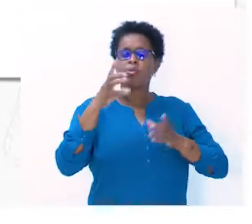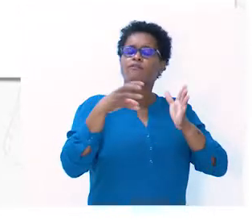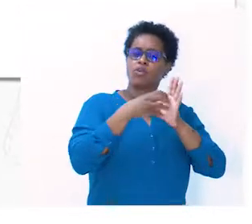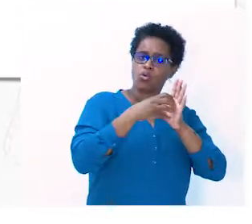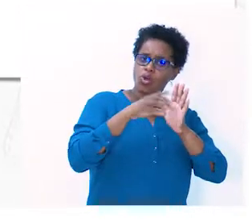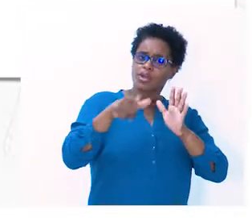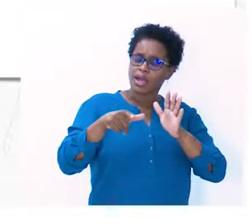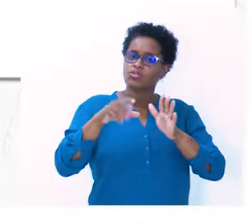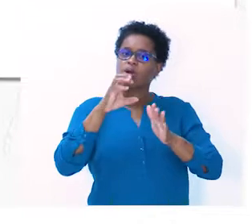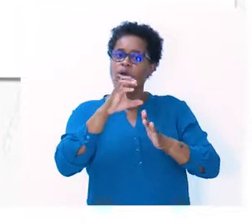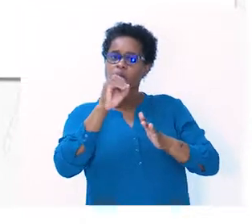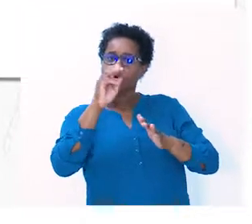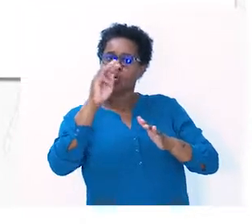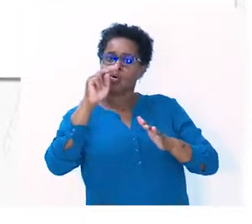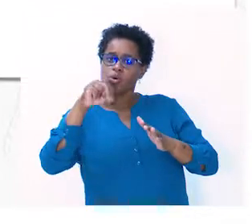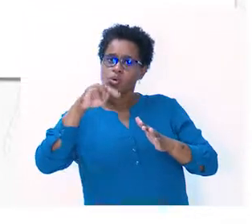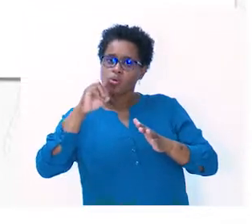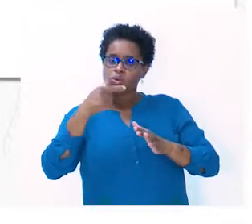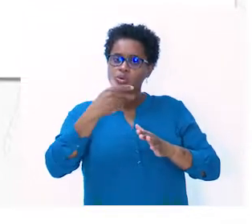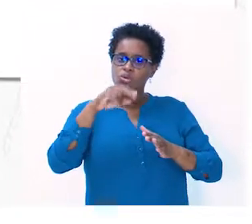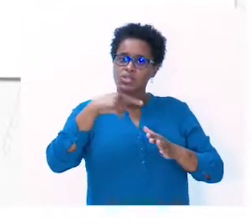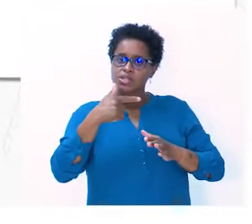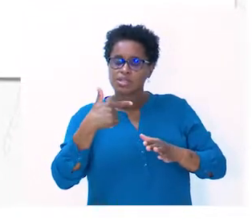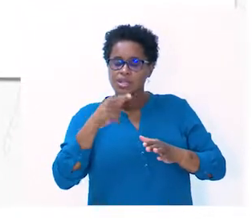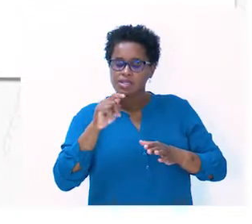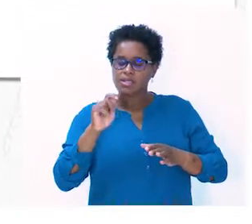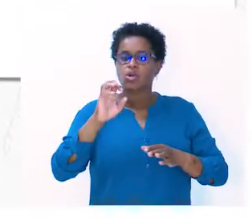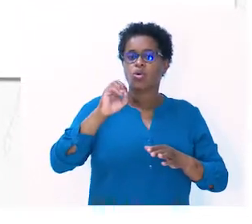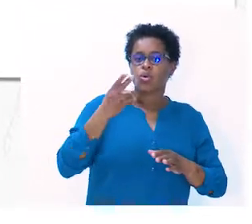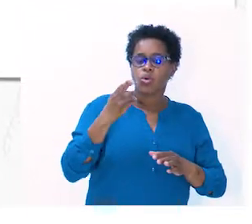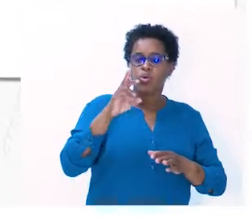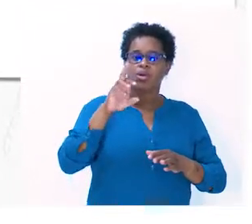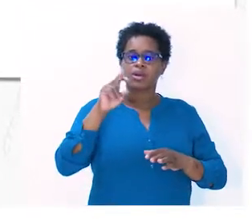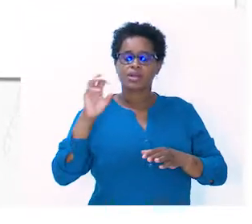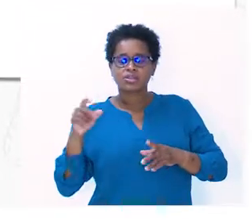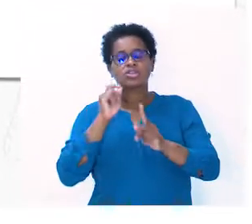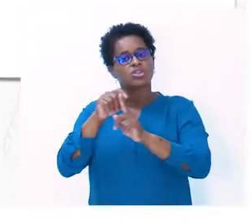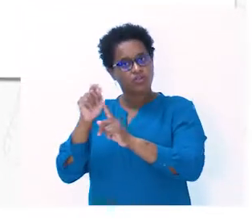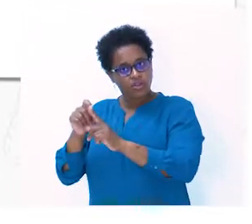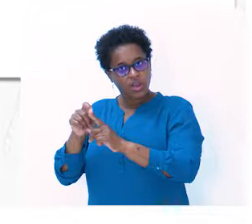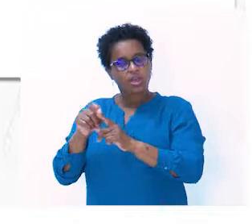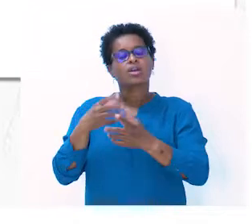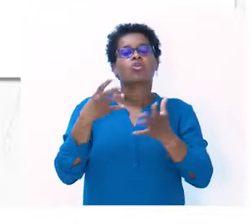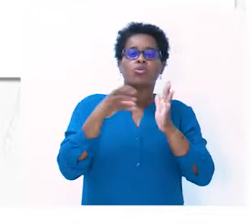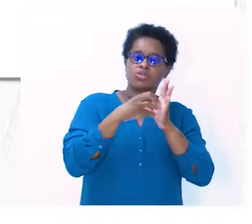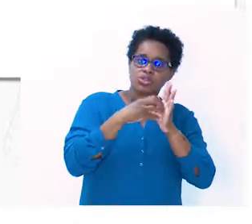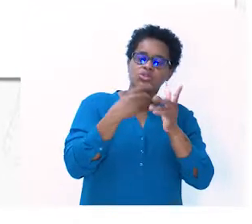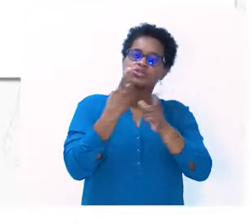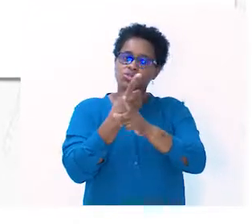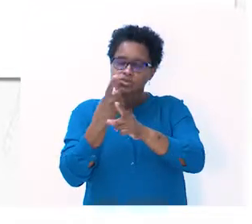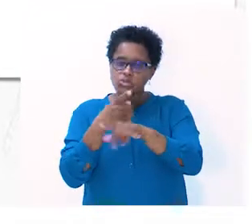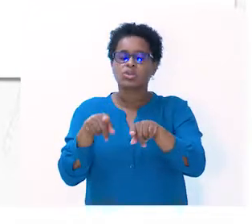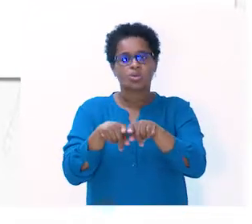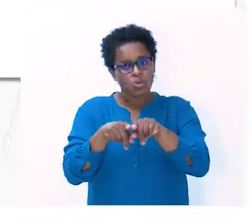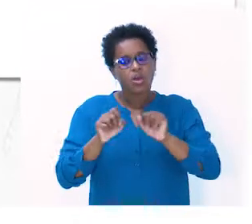a constante ou a razão. Indicar exemplos de figuras semelhantes em objetos do dia a dia, no plano ou